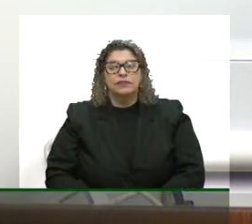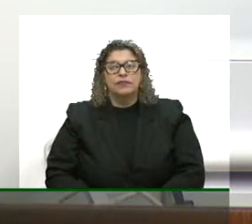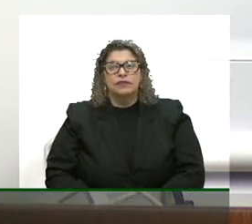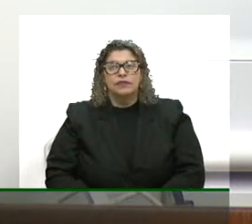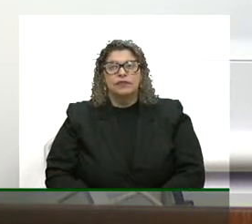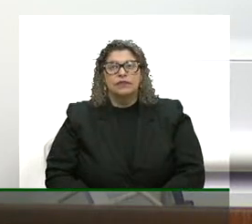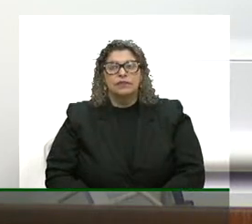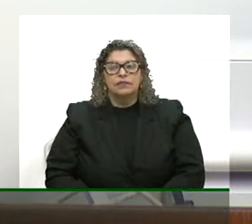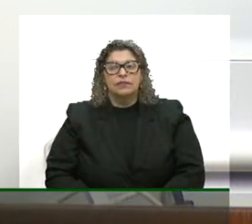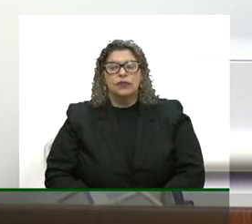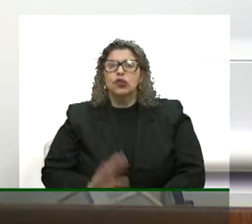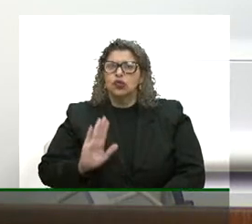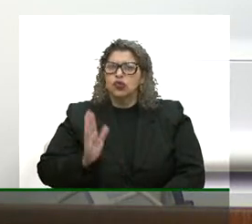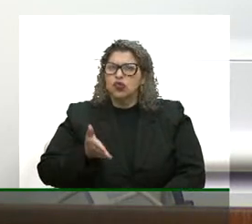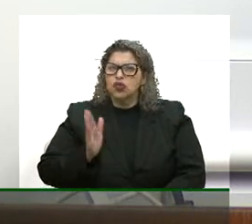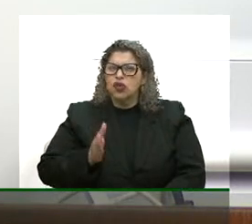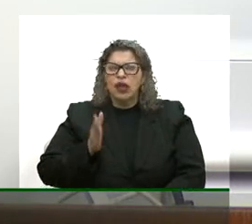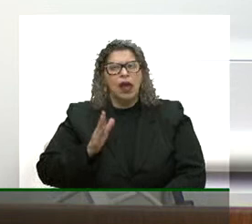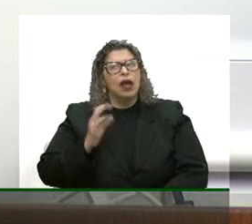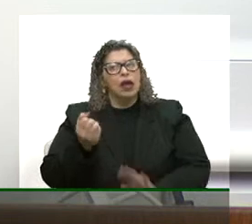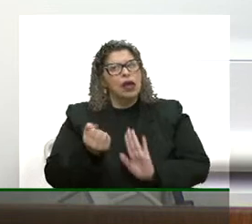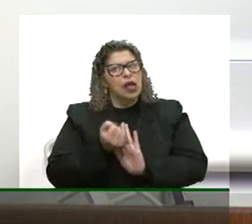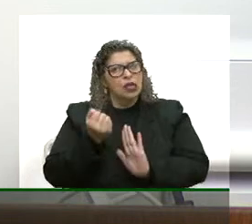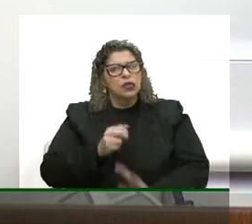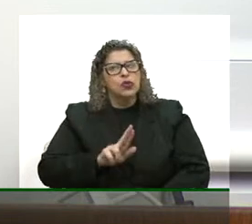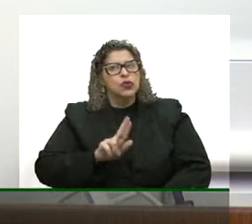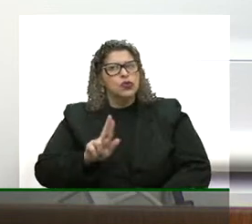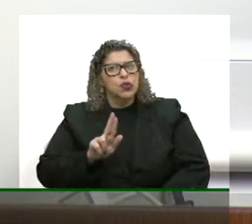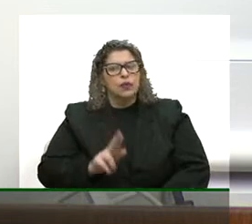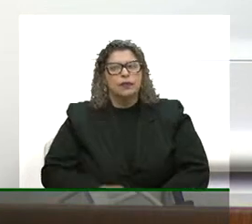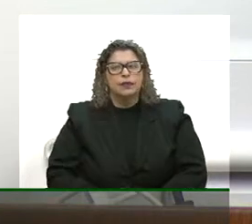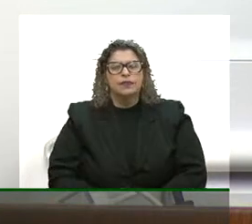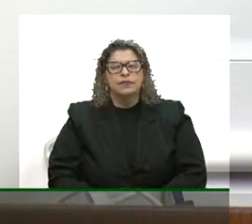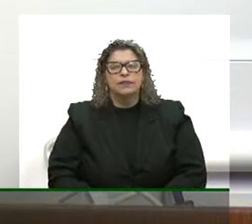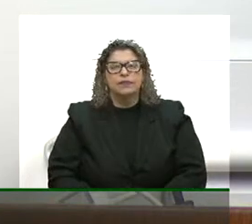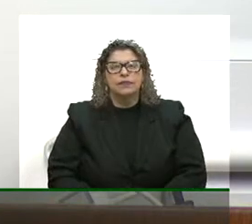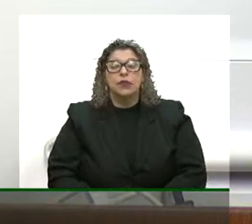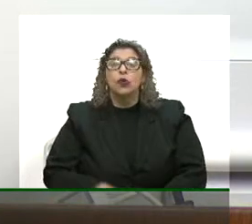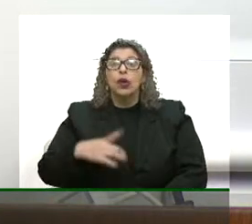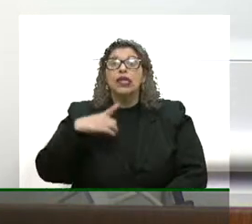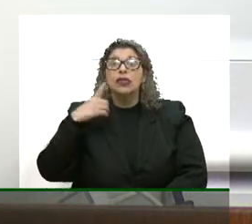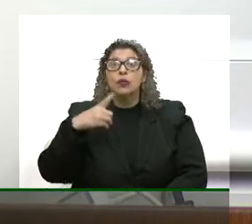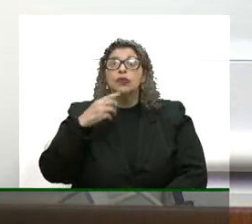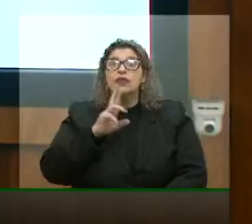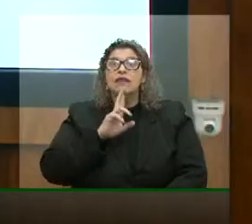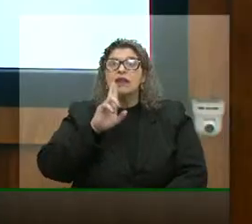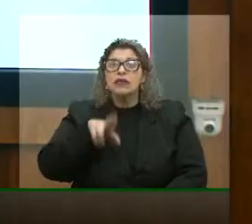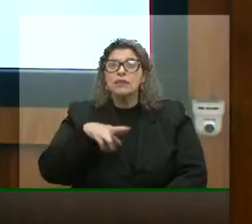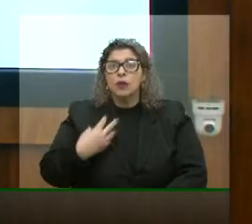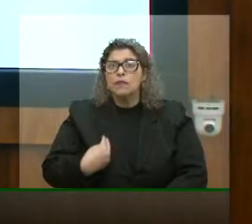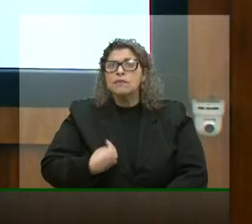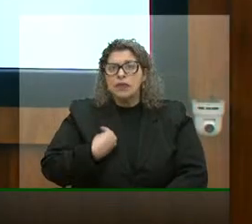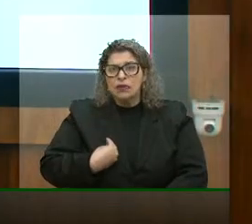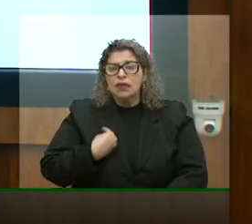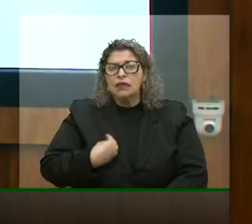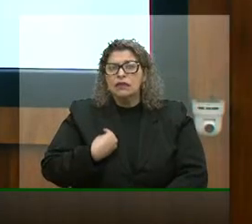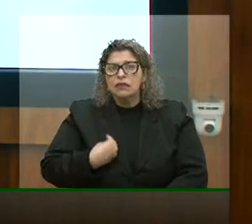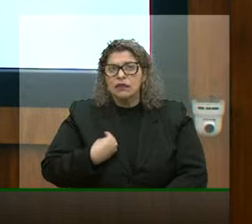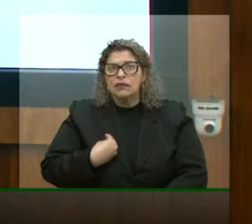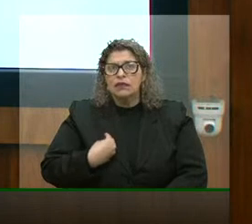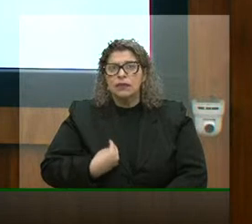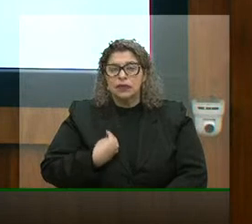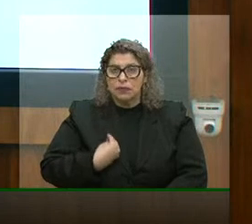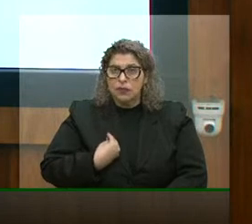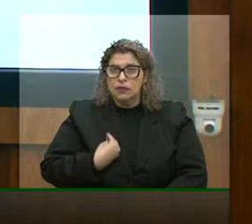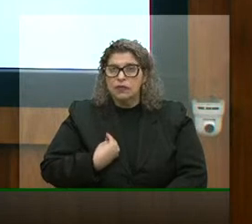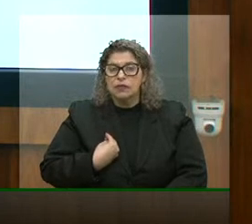Tá, já tínhamos registrado. Não, mas deixa eu dizer, quando o deputado responde presente, o senhor confirma